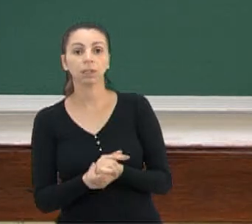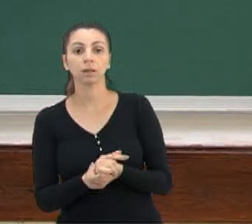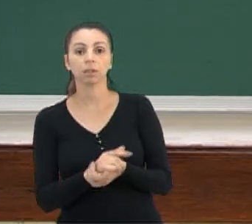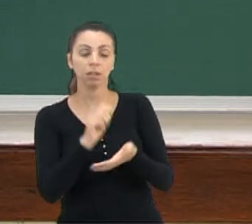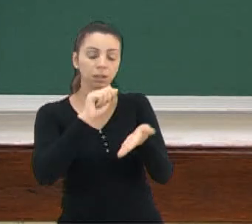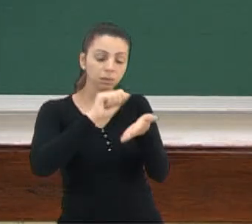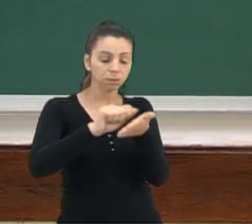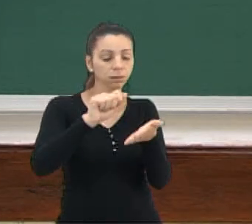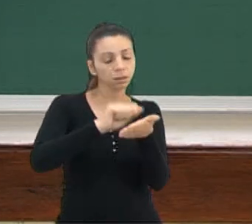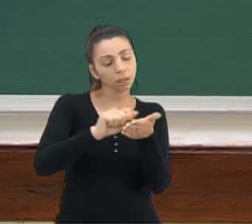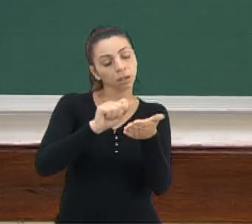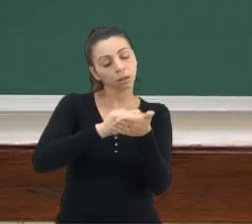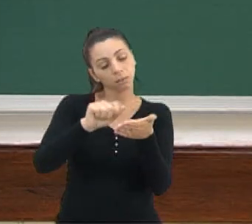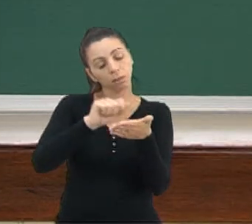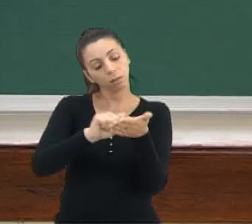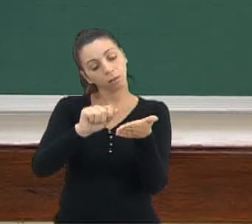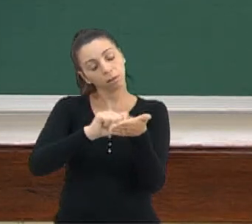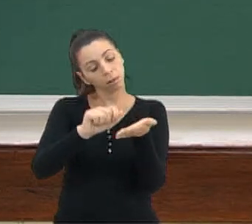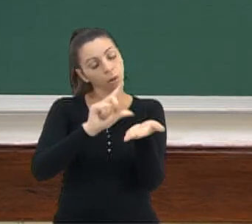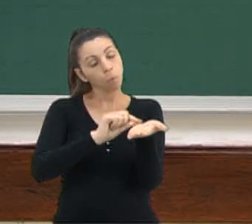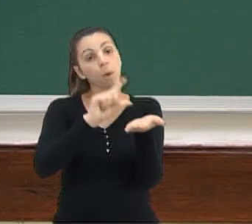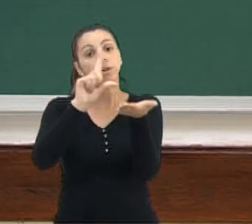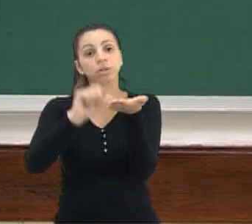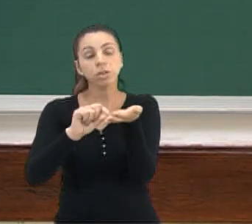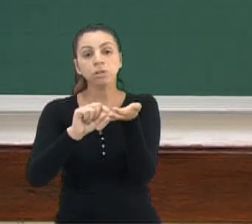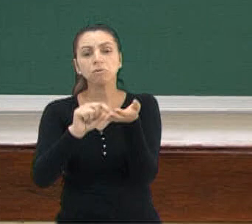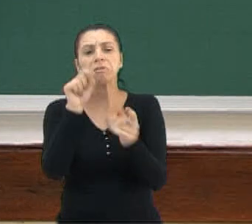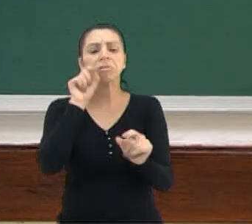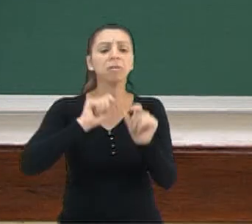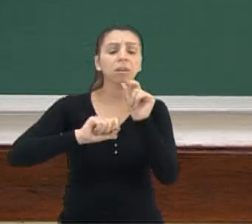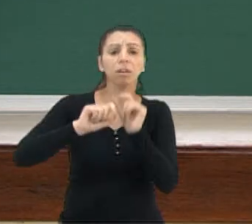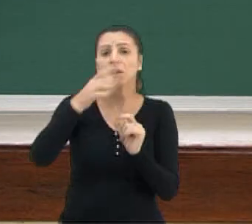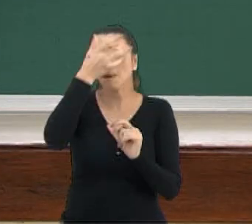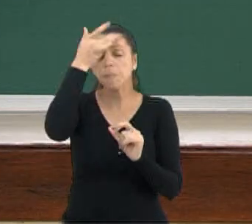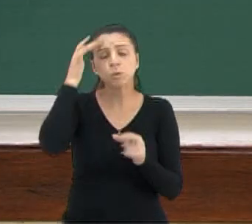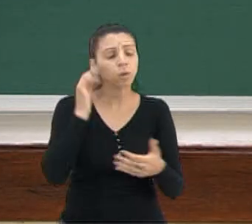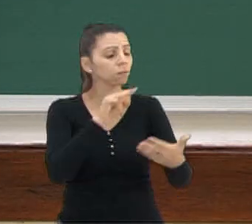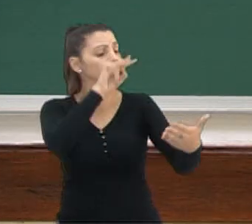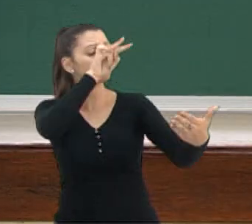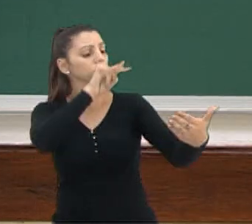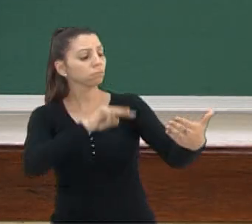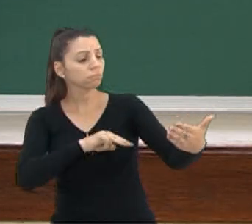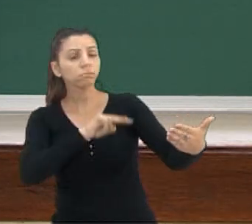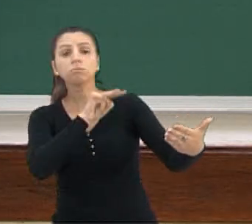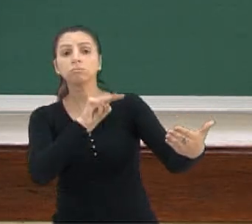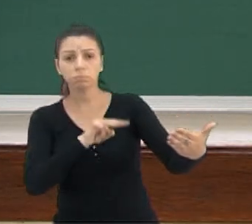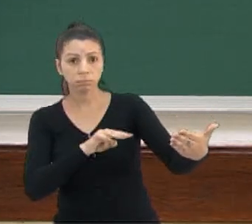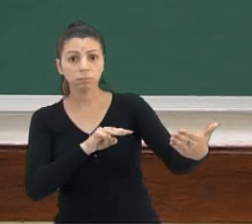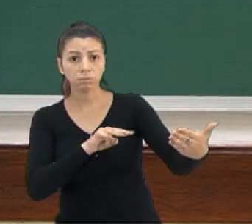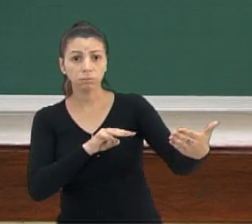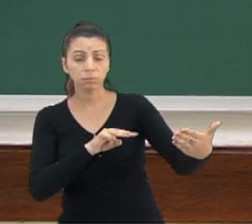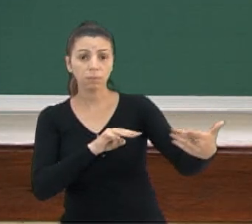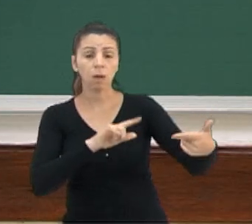pensar, puxa, quem leria esse meu texto? Se eu vou fazer um gibi, quem vai ler este gibi? Ok?